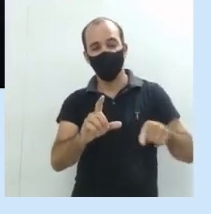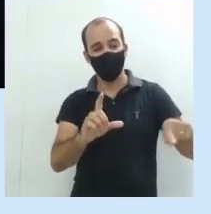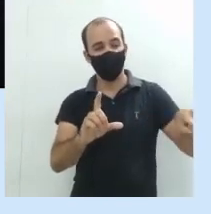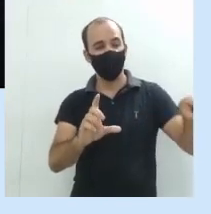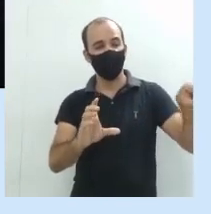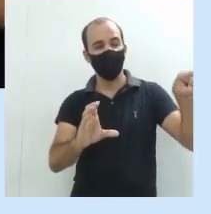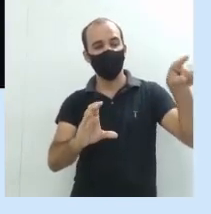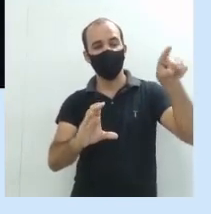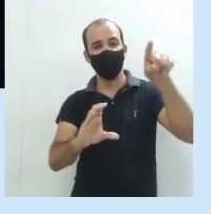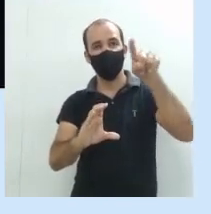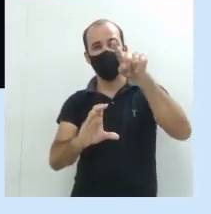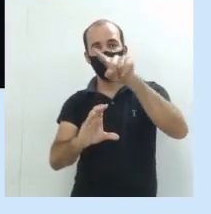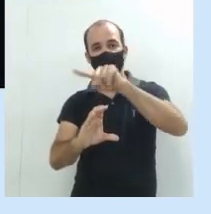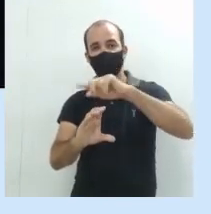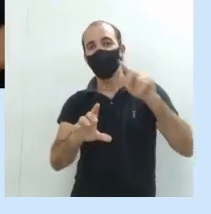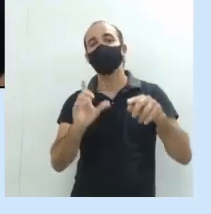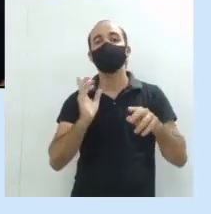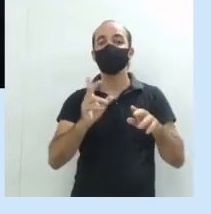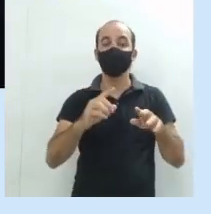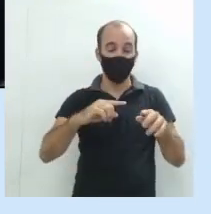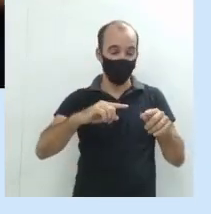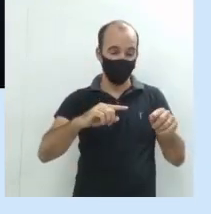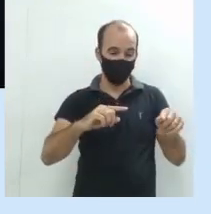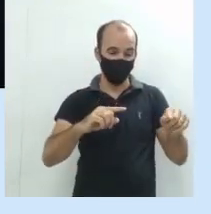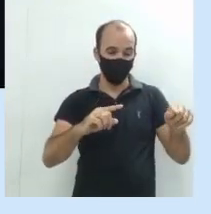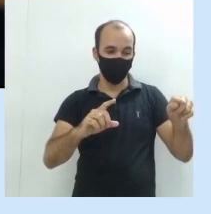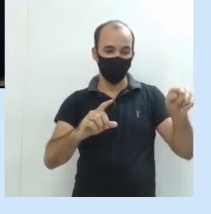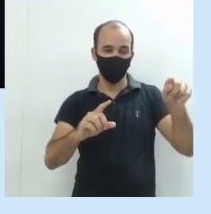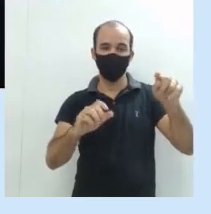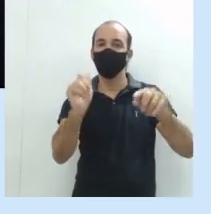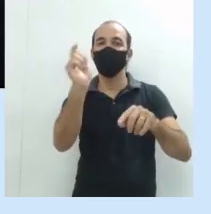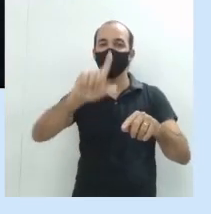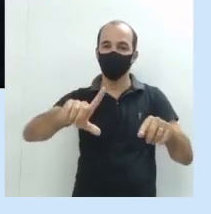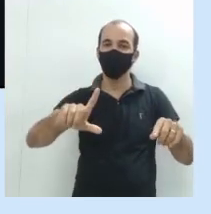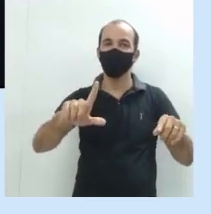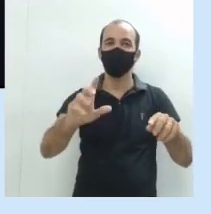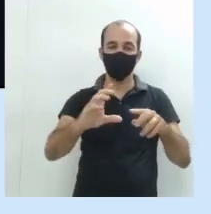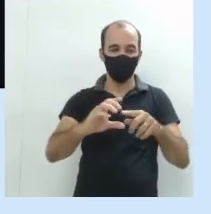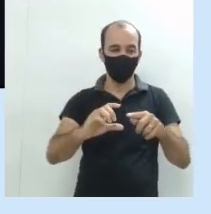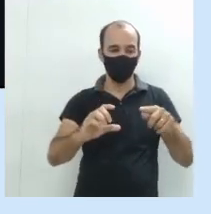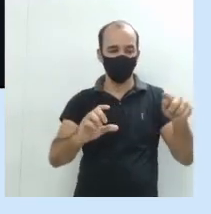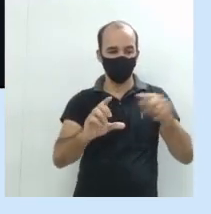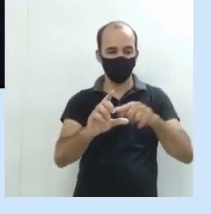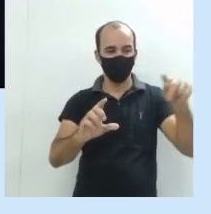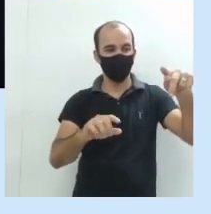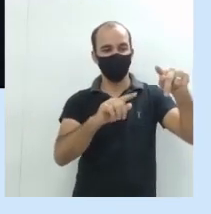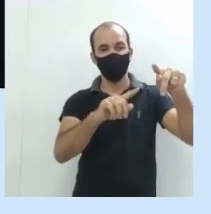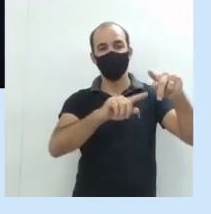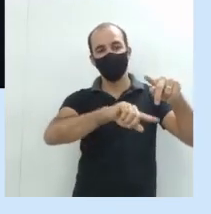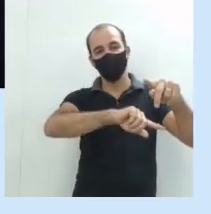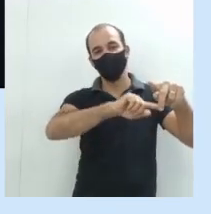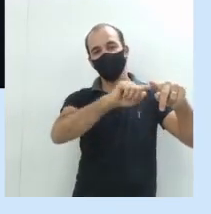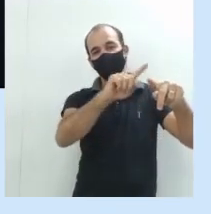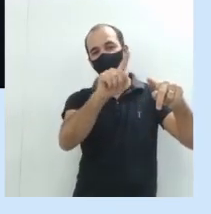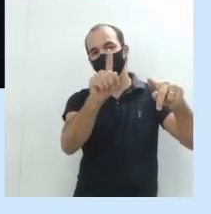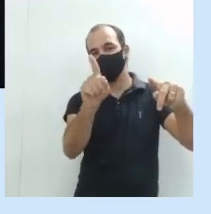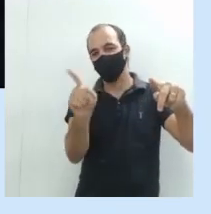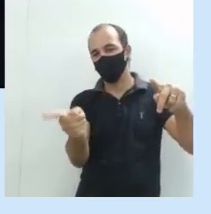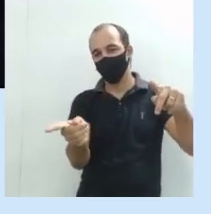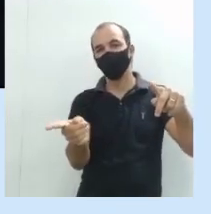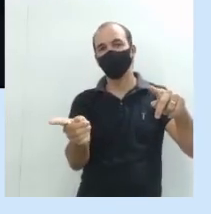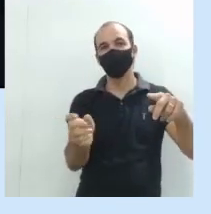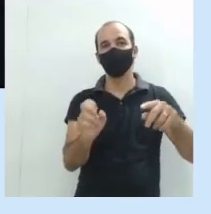aponta para o centro. A observação que se faz é que a centrípeta é uma direção radial,